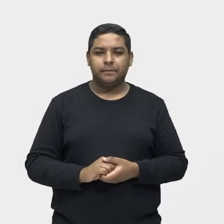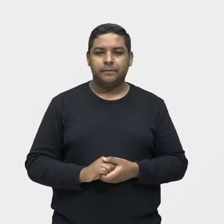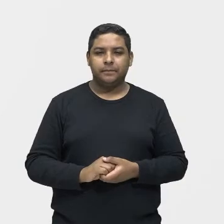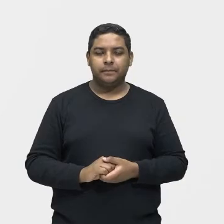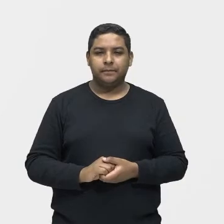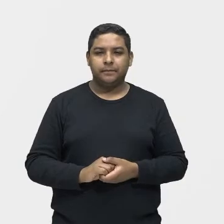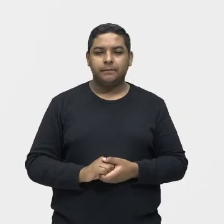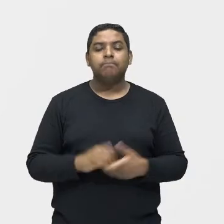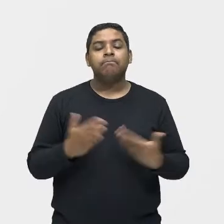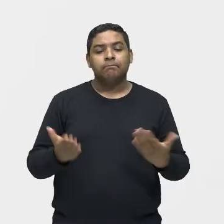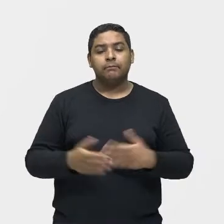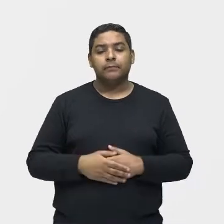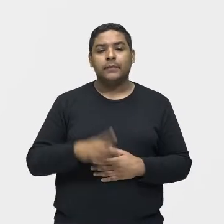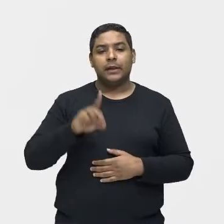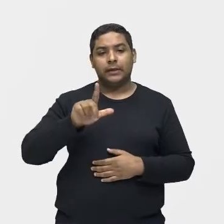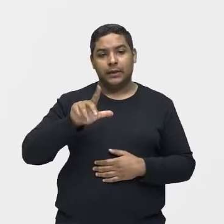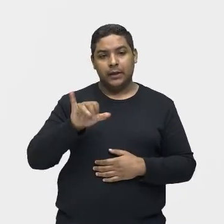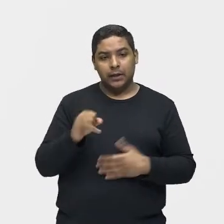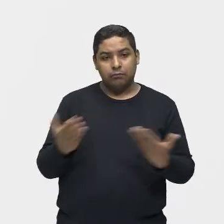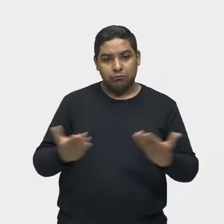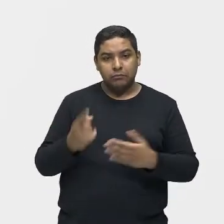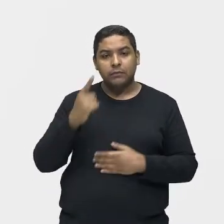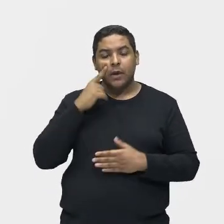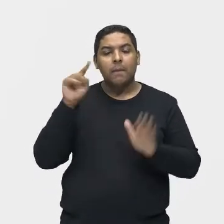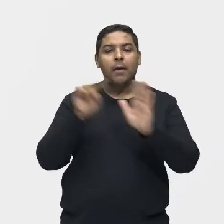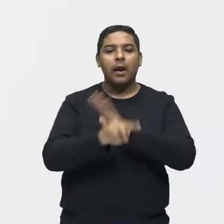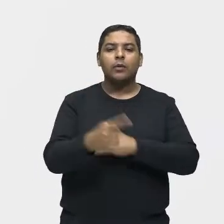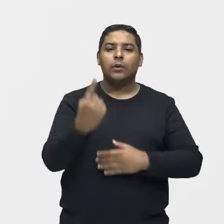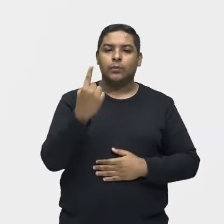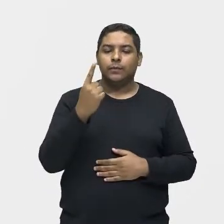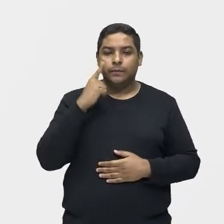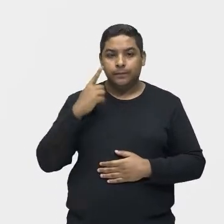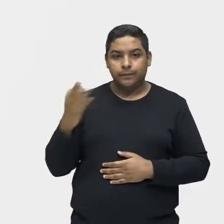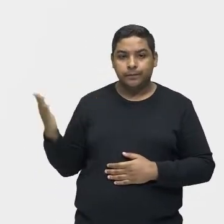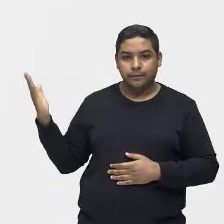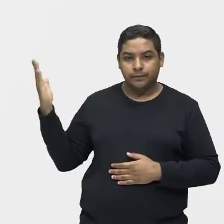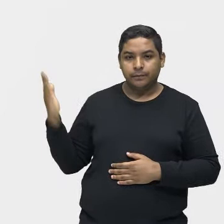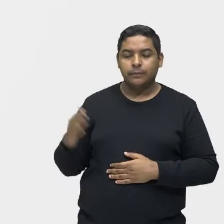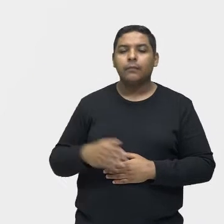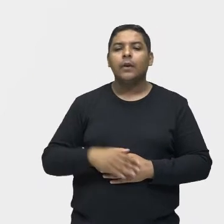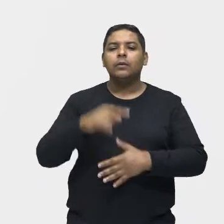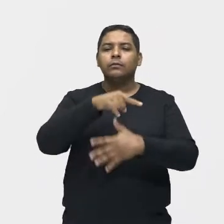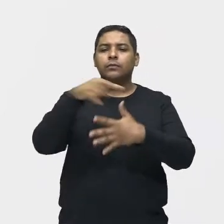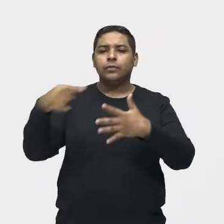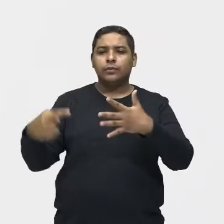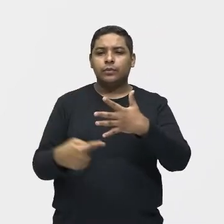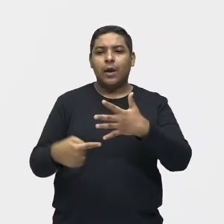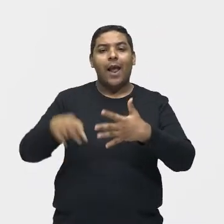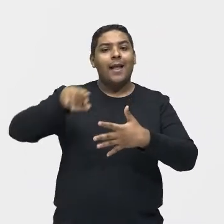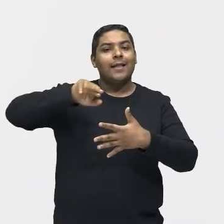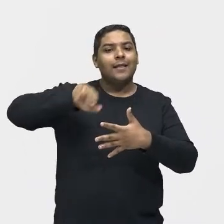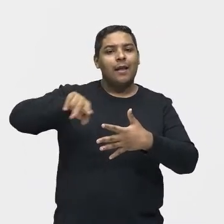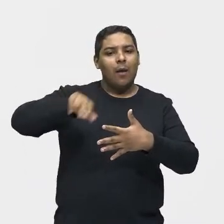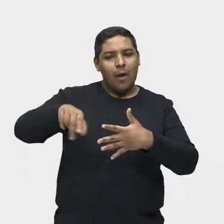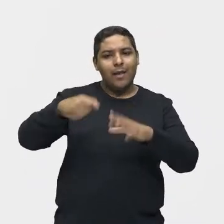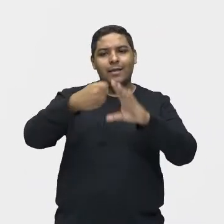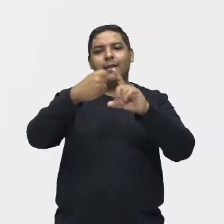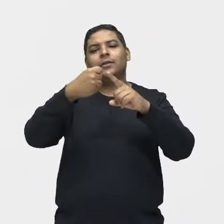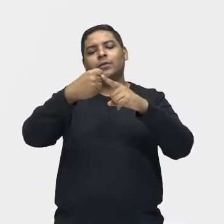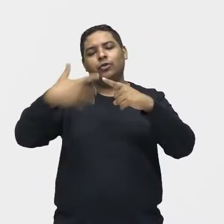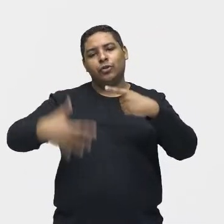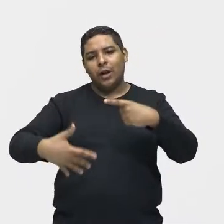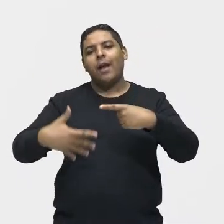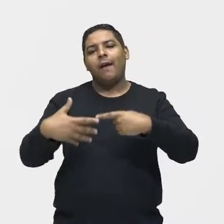Olha só, gente, na nossa DLI, nessa questão de número 1, dentre as afirmativas abaixo, marque a que não descreve uma